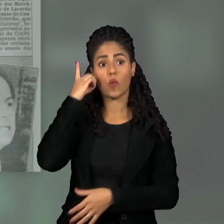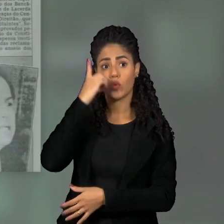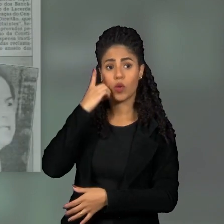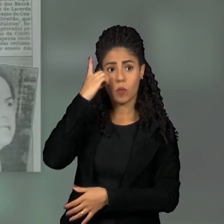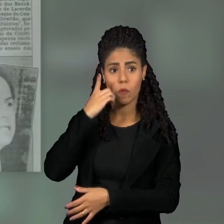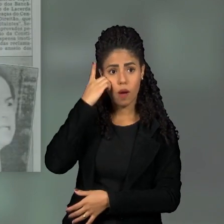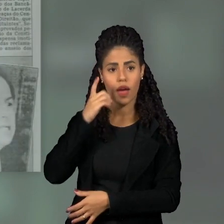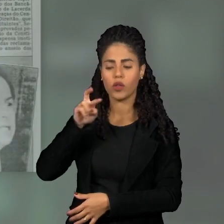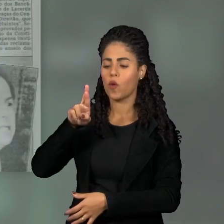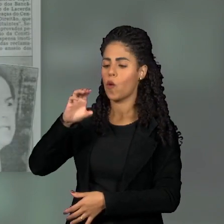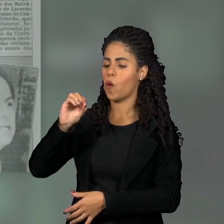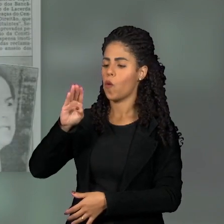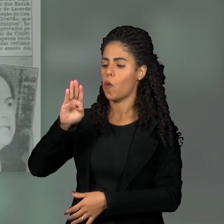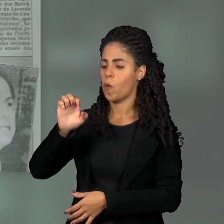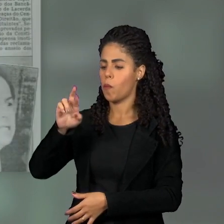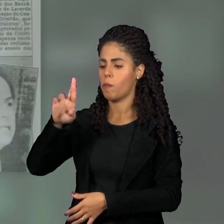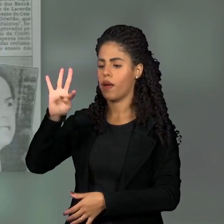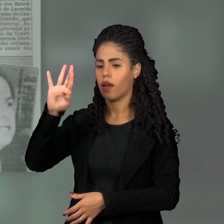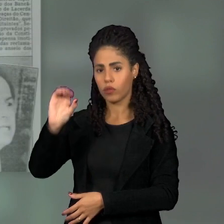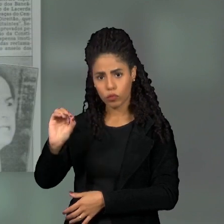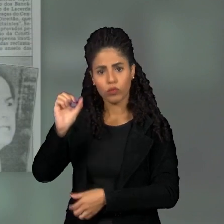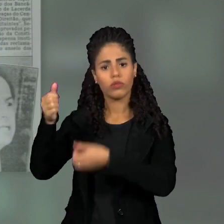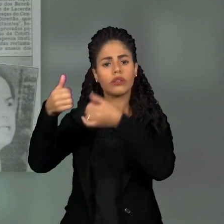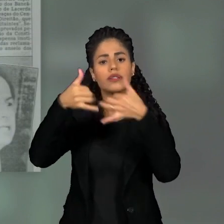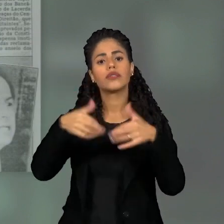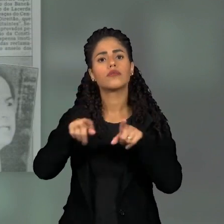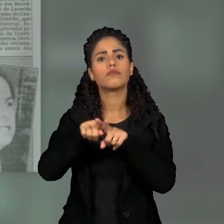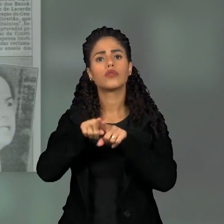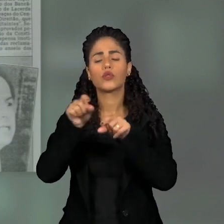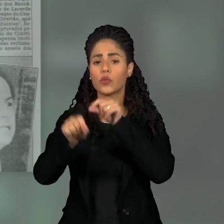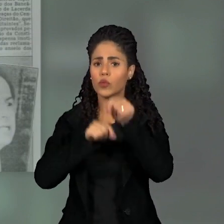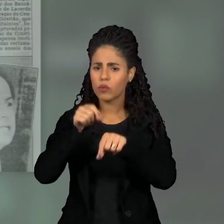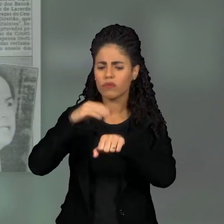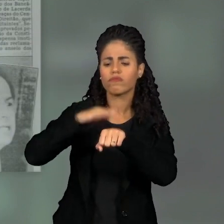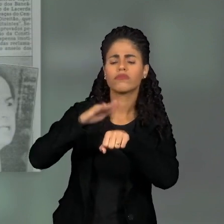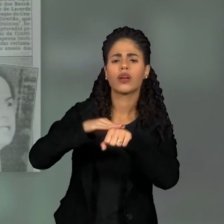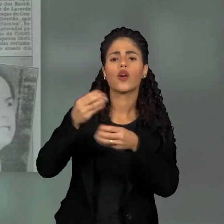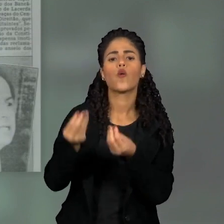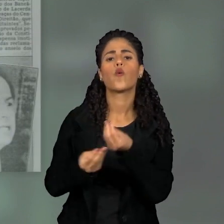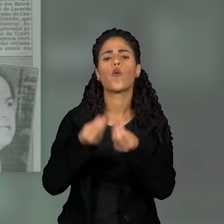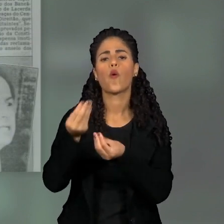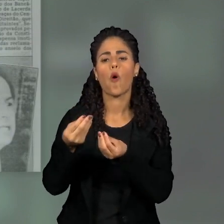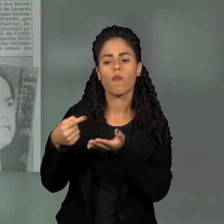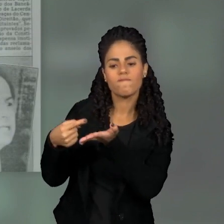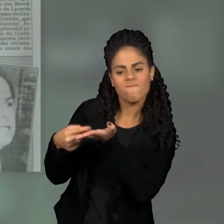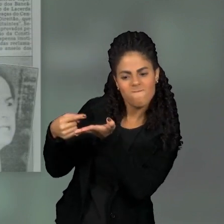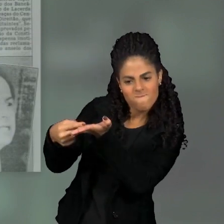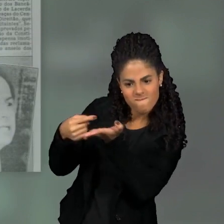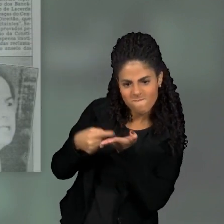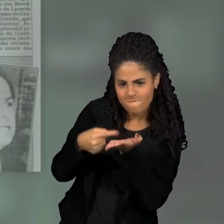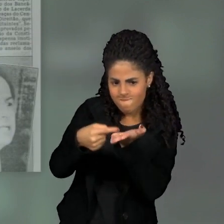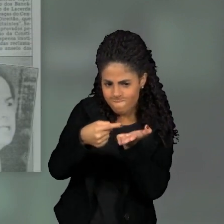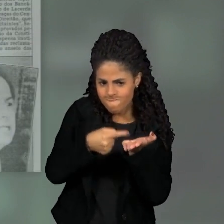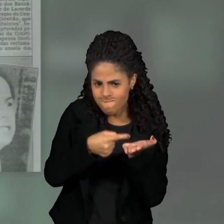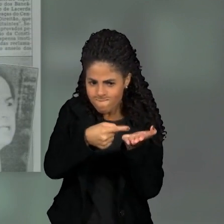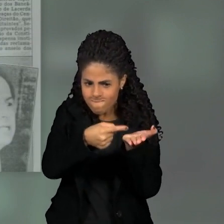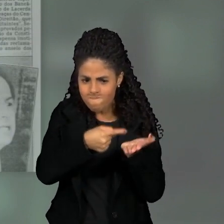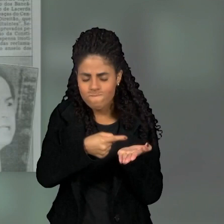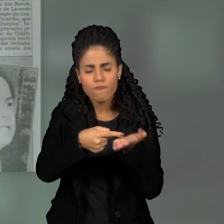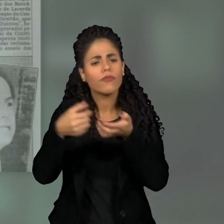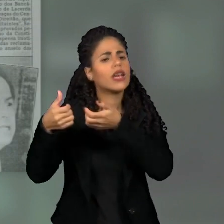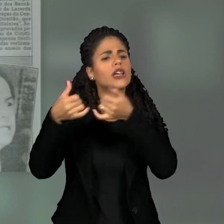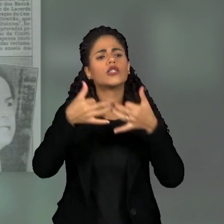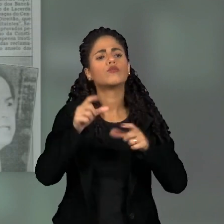Cardoso, dizendo que outro deputado, no caso Ulisses Guimarães, estaria fazendo um conhecido jogo político, abre aspas. Ele diz